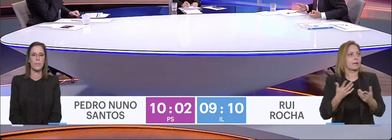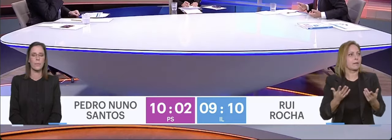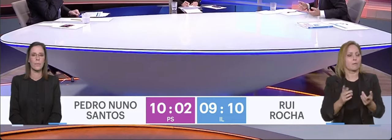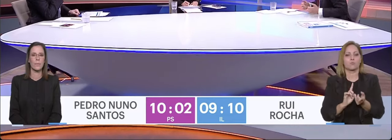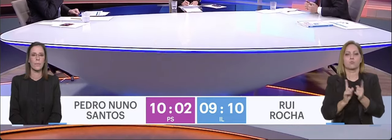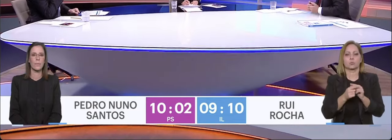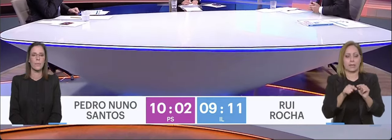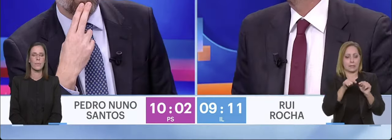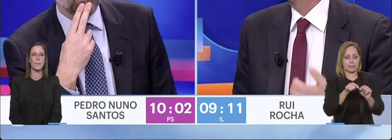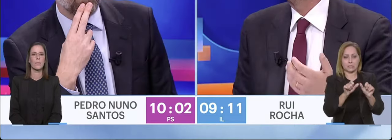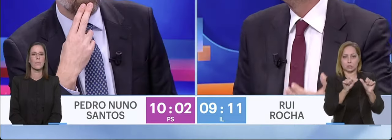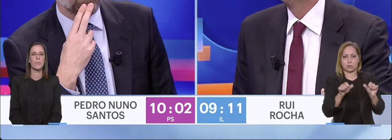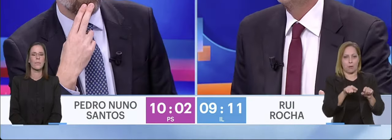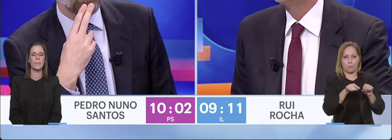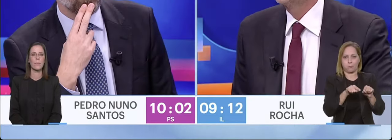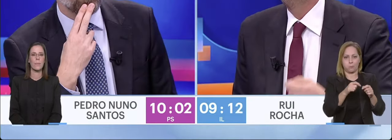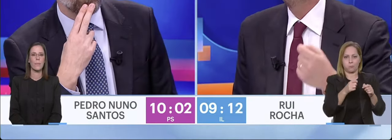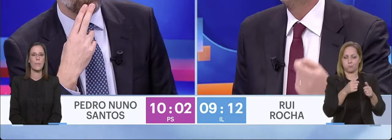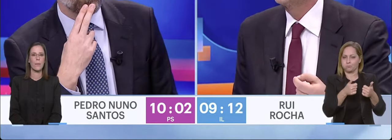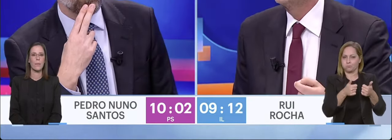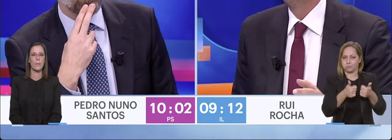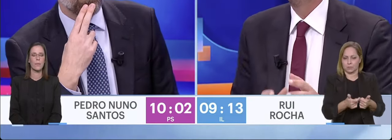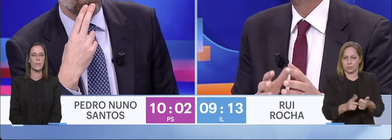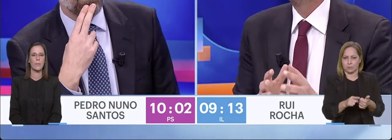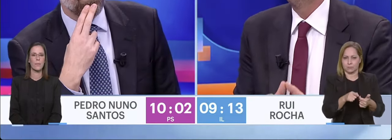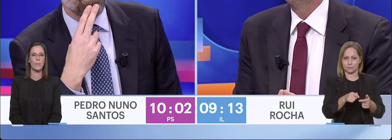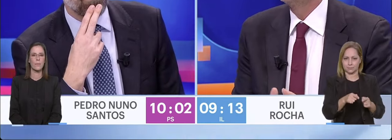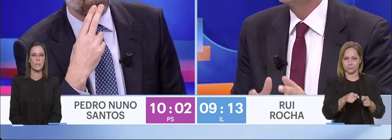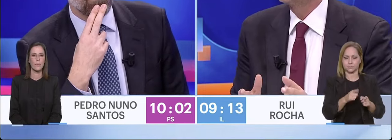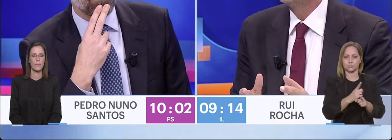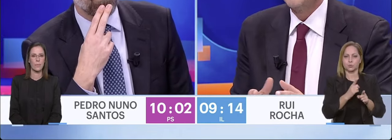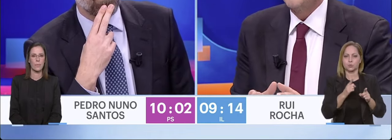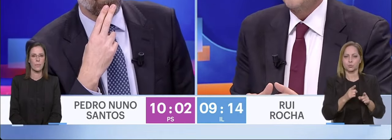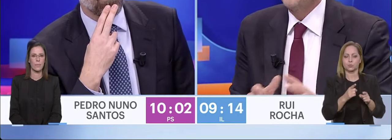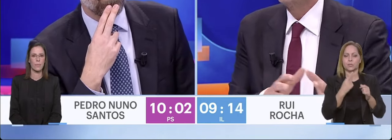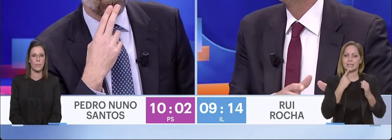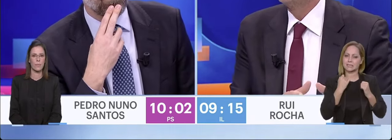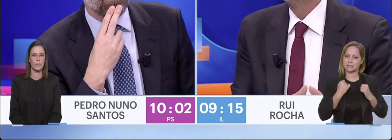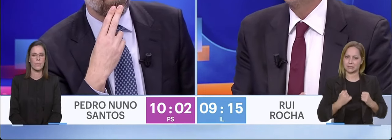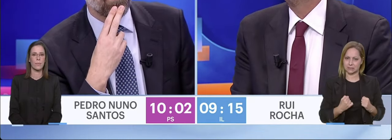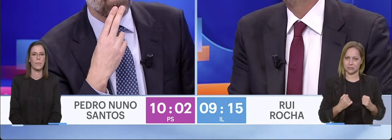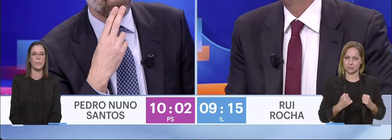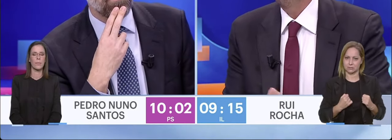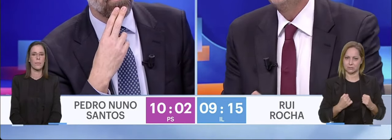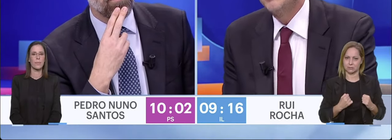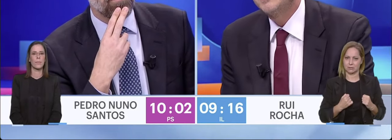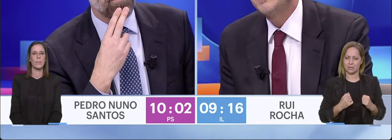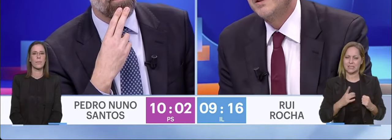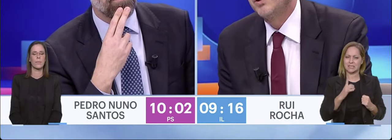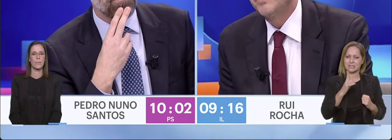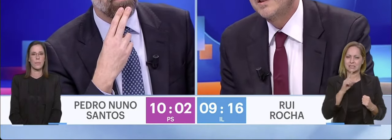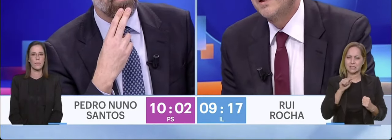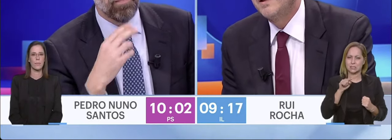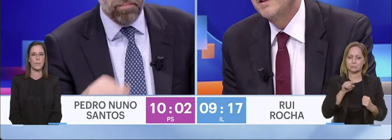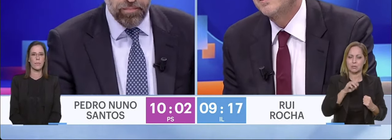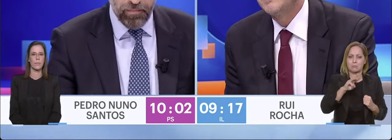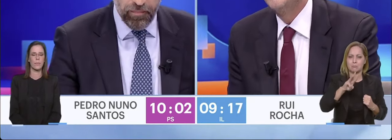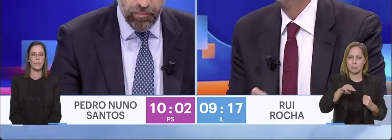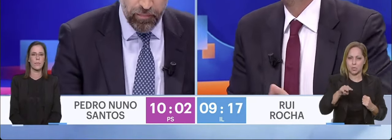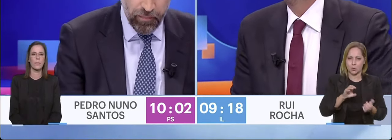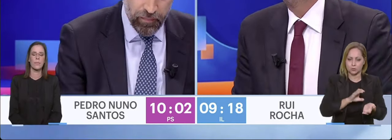não funciona perguntem a Pedro Nuno Santos porque é que insiste tendo Desde há poucos anos mais 6.000 milhões em cima do